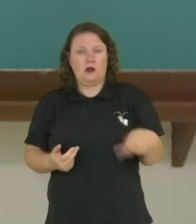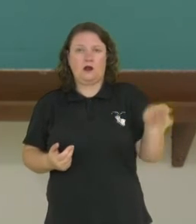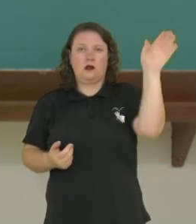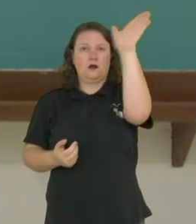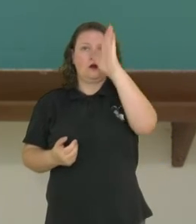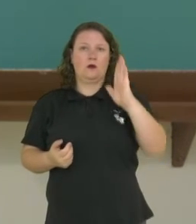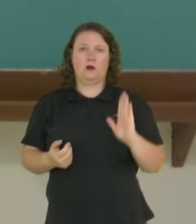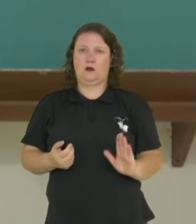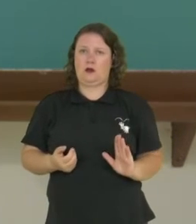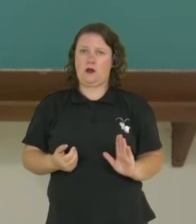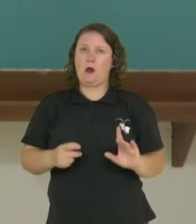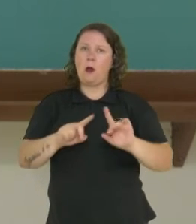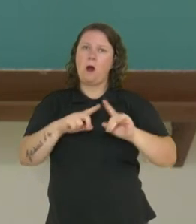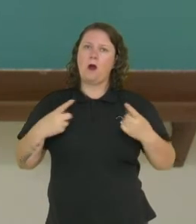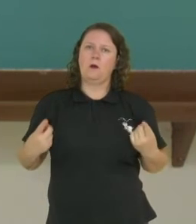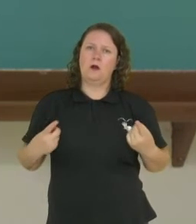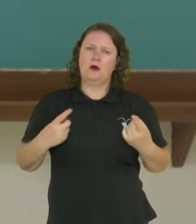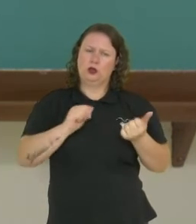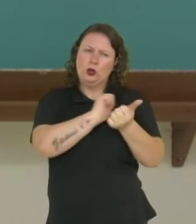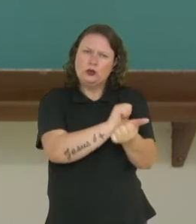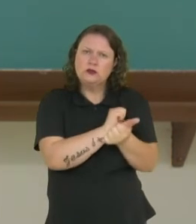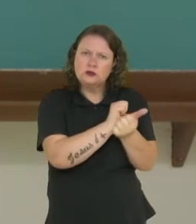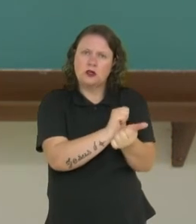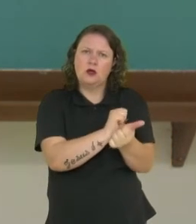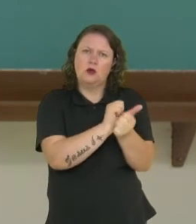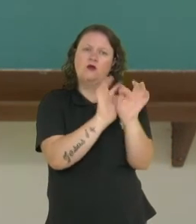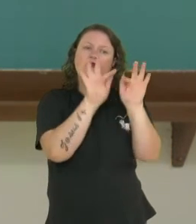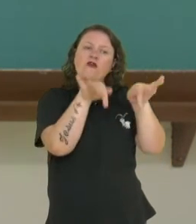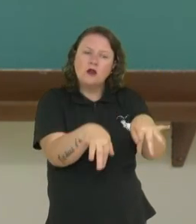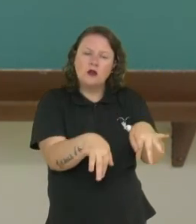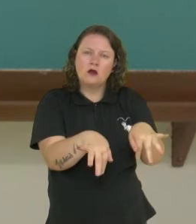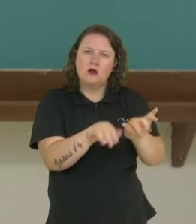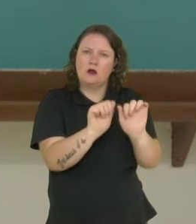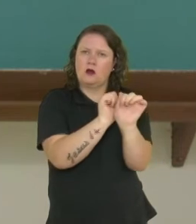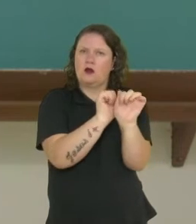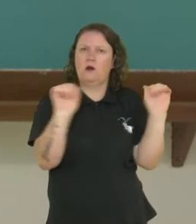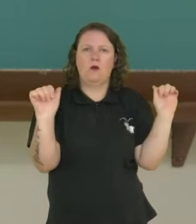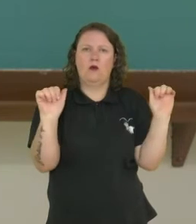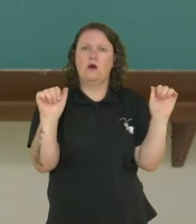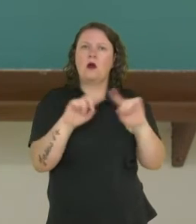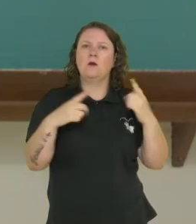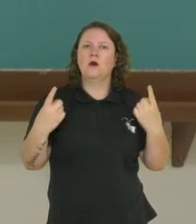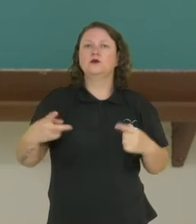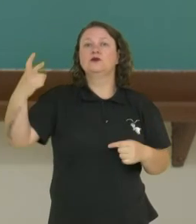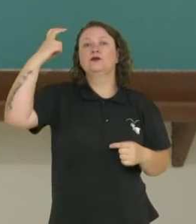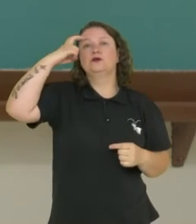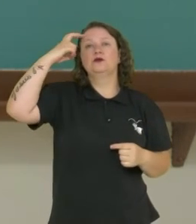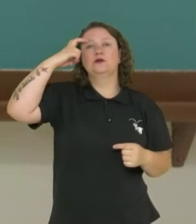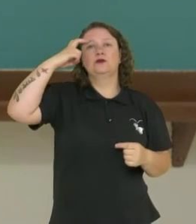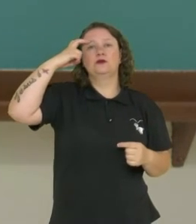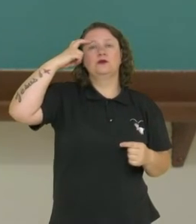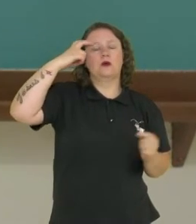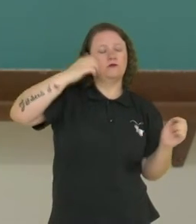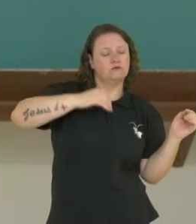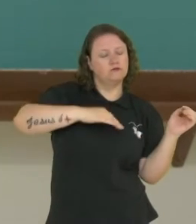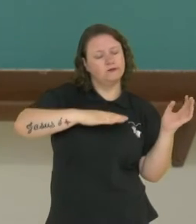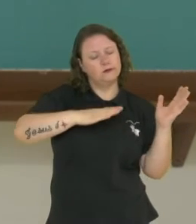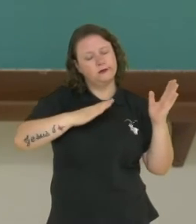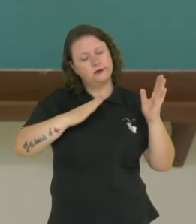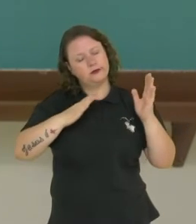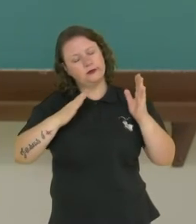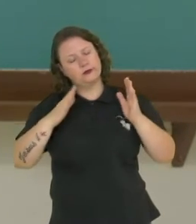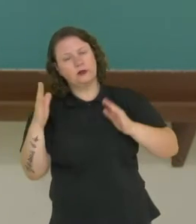nem discriminação oficial do governo, mas é uma questão cultural que tem que ser mudada, né, aos poucos, por meio de uma aula